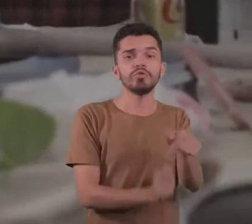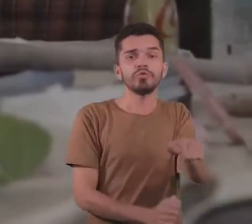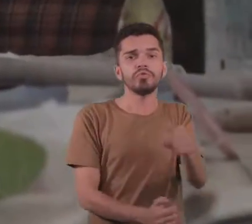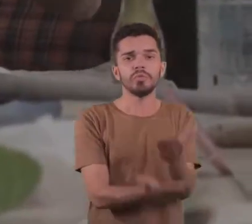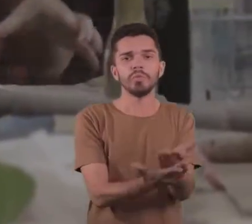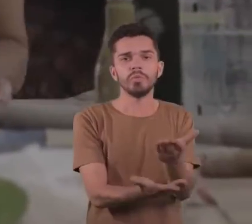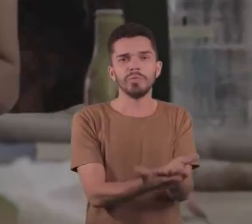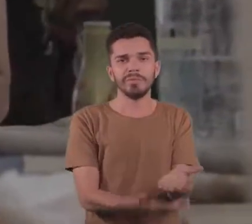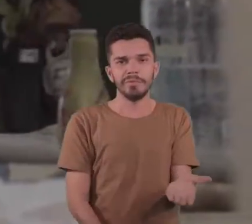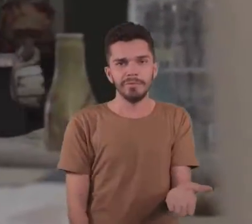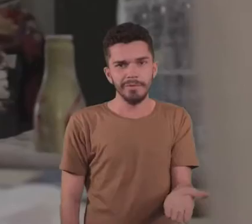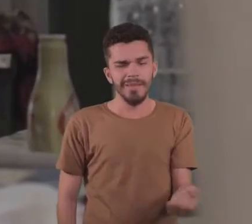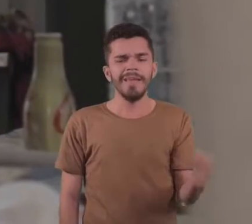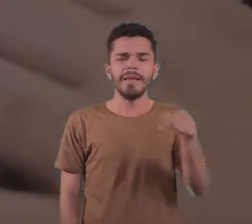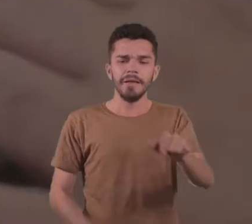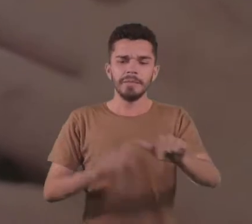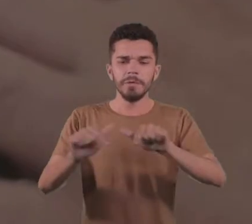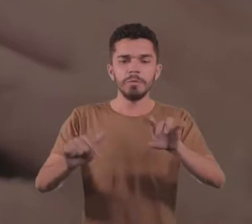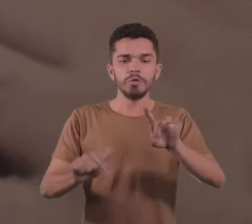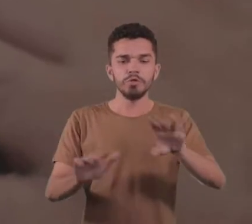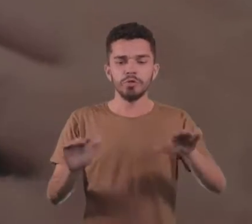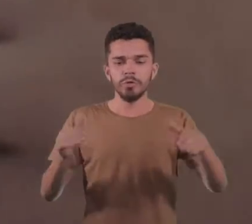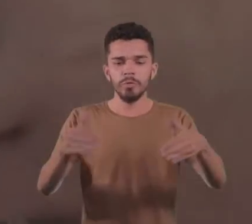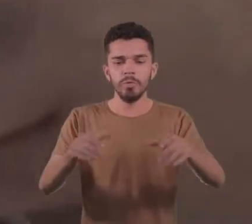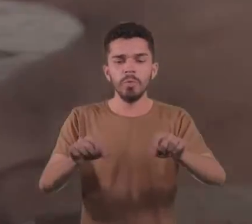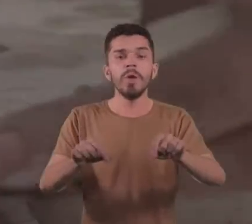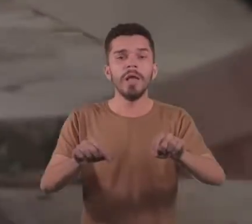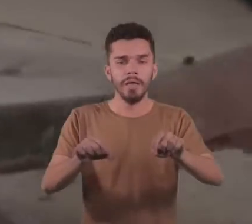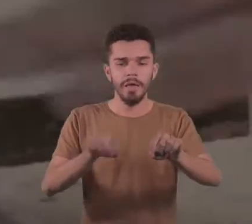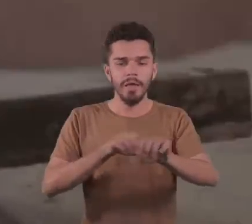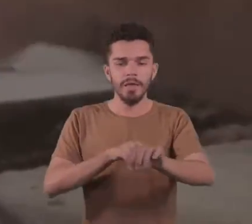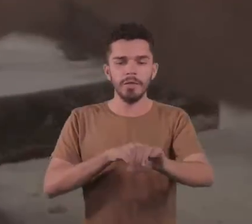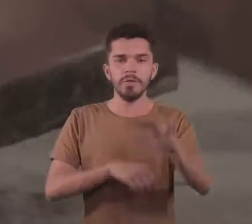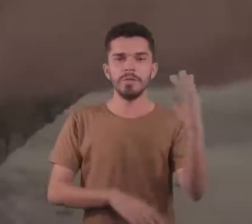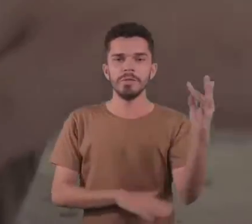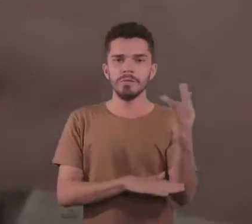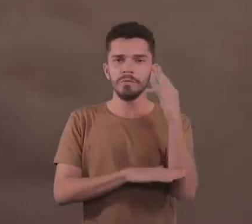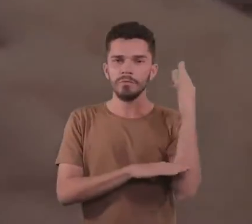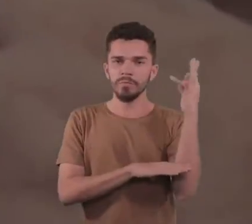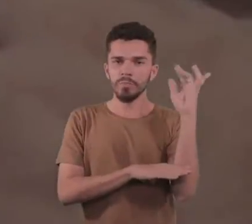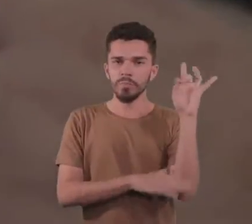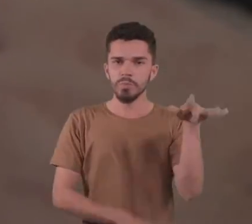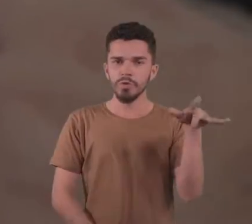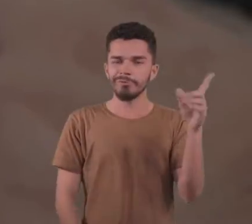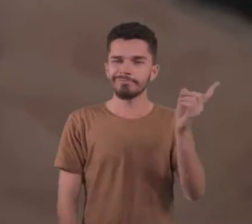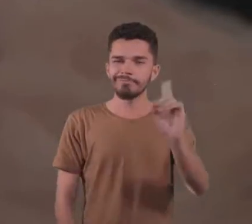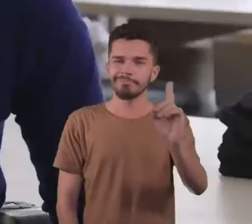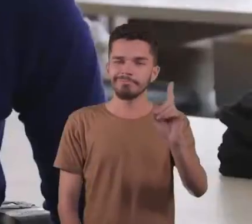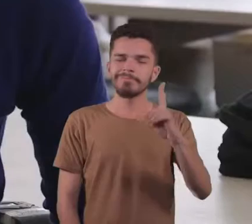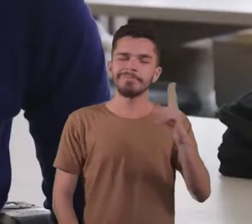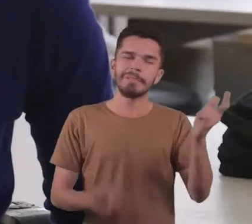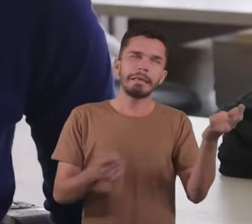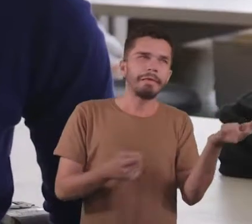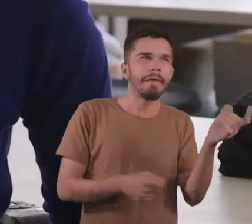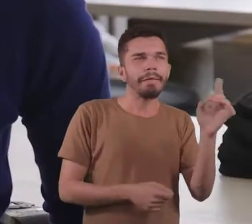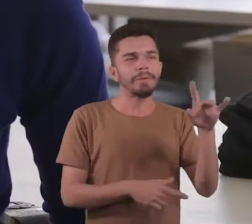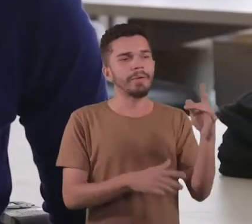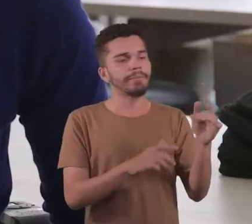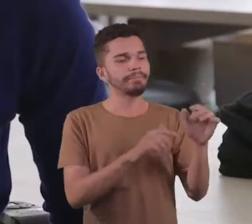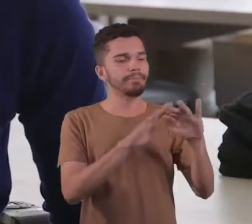de atuação, ele não se limita exclusivamente à educação formal, que é a educação que a gente tem em escola,